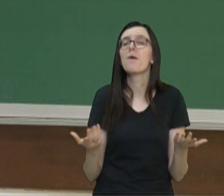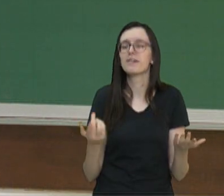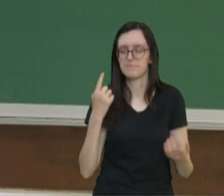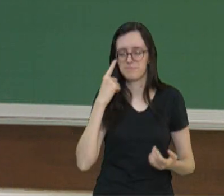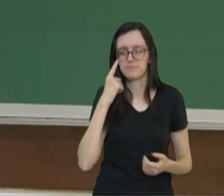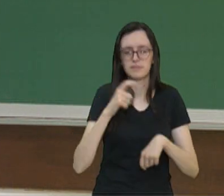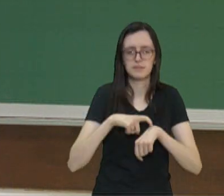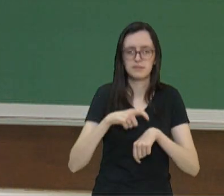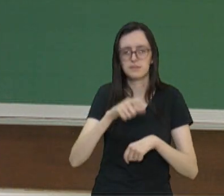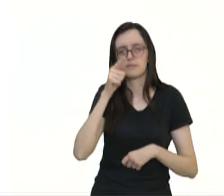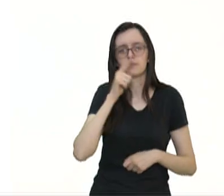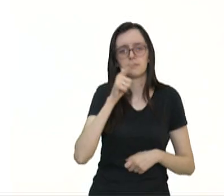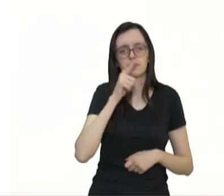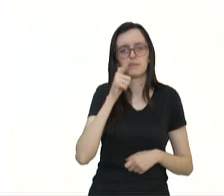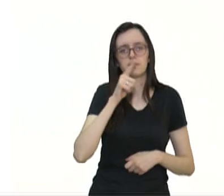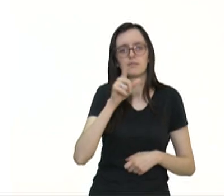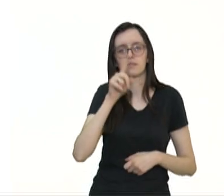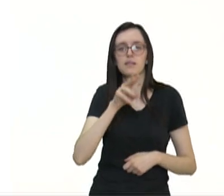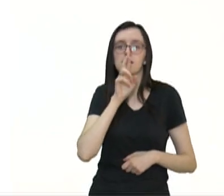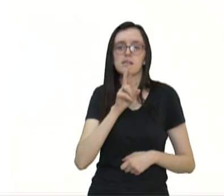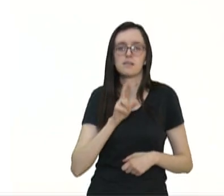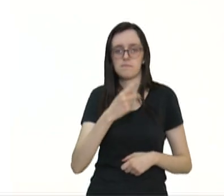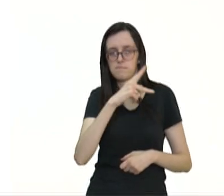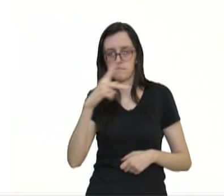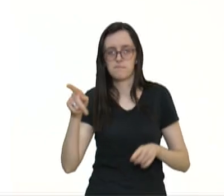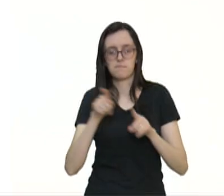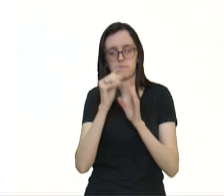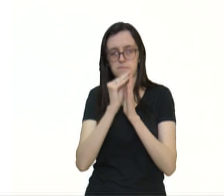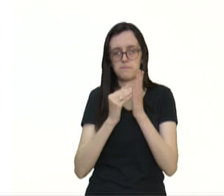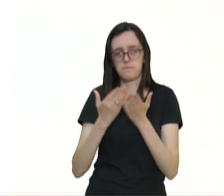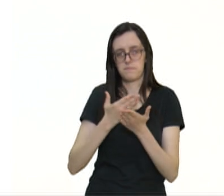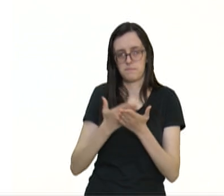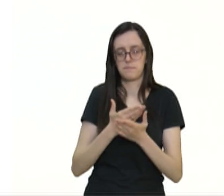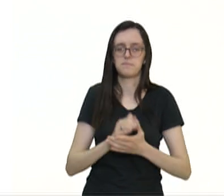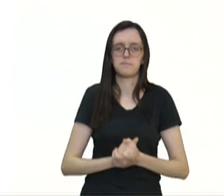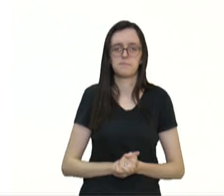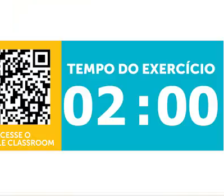Então, um tempinho para você achar suas respostas e escrever aí no seu caderno.